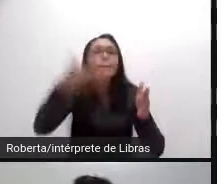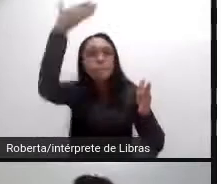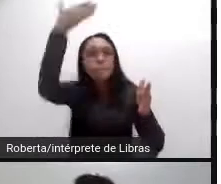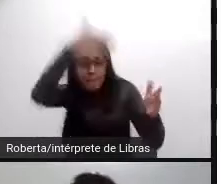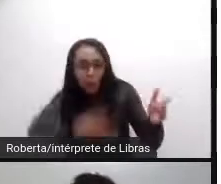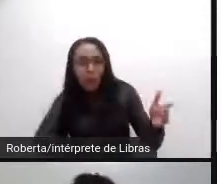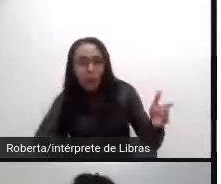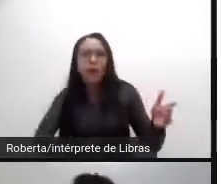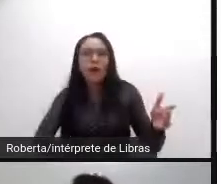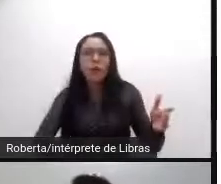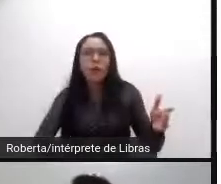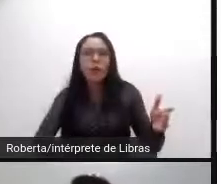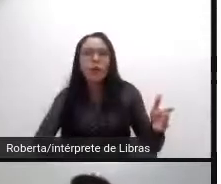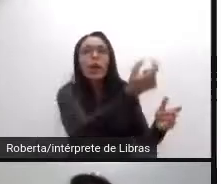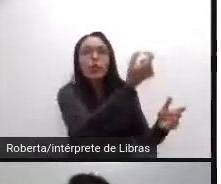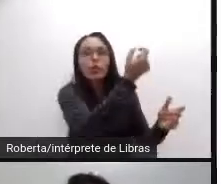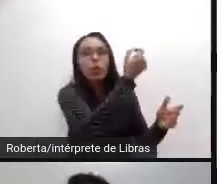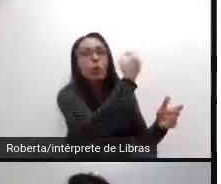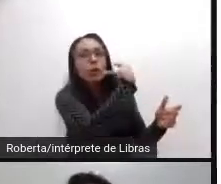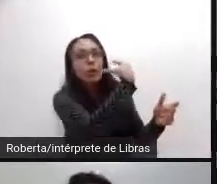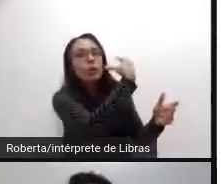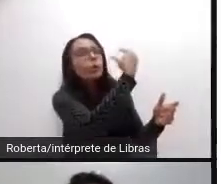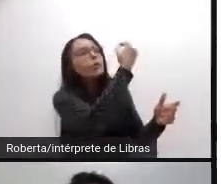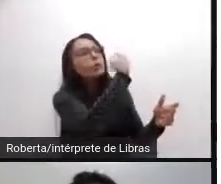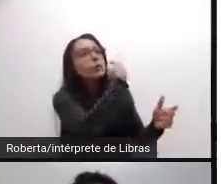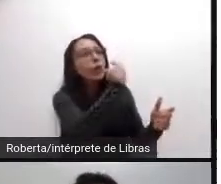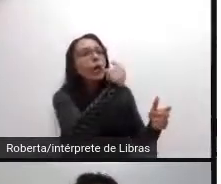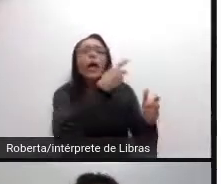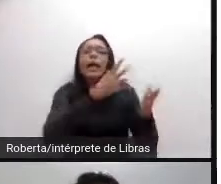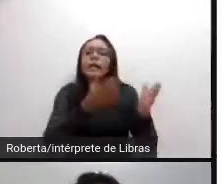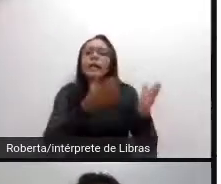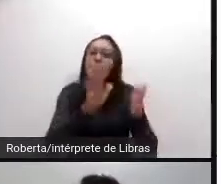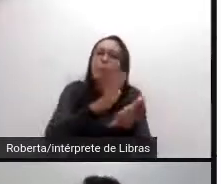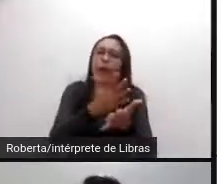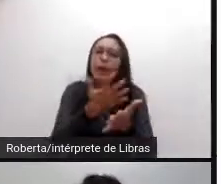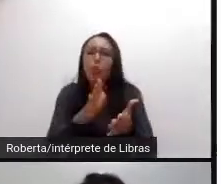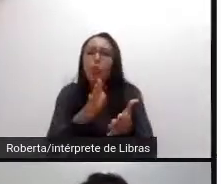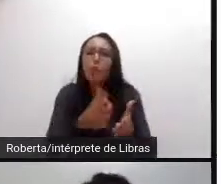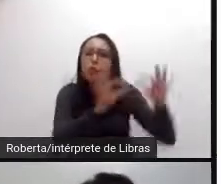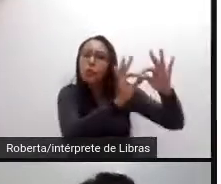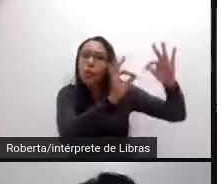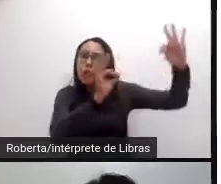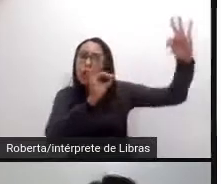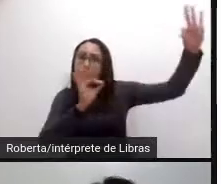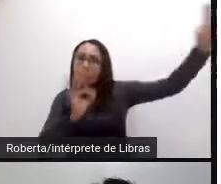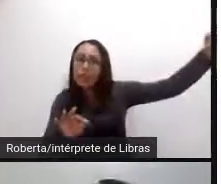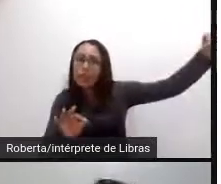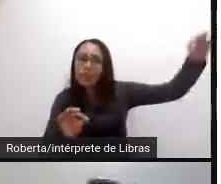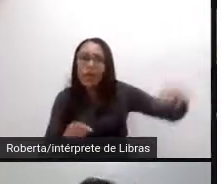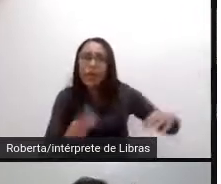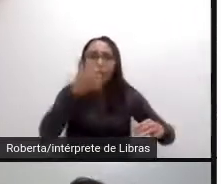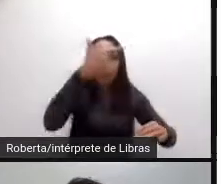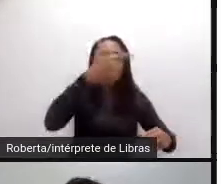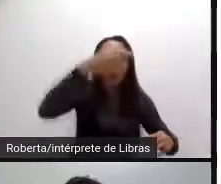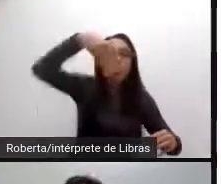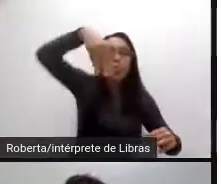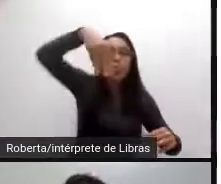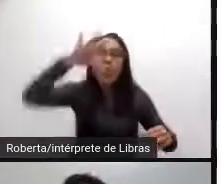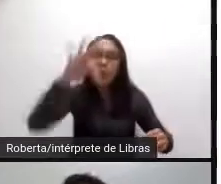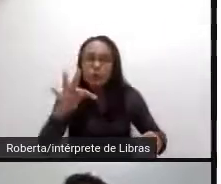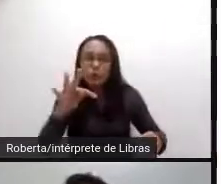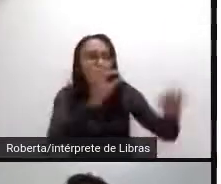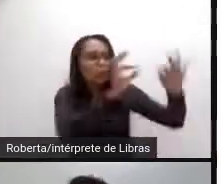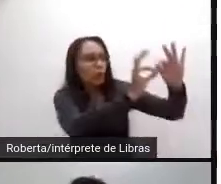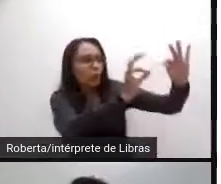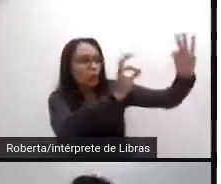as gotículas, elas percorrem mais ou menos uma distância de 2 metros. Elas podem percorrer uma distância de